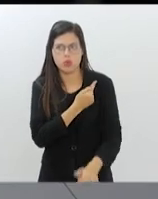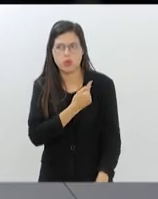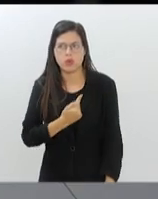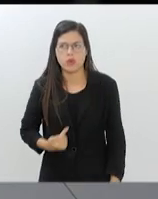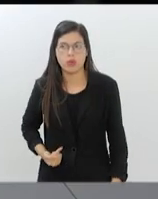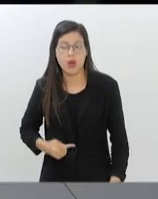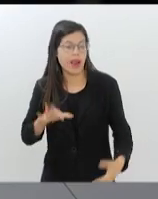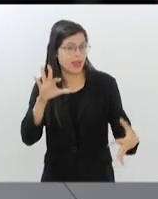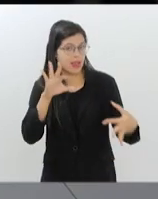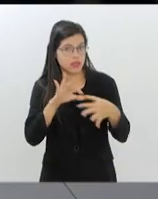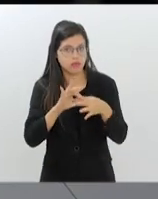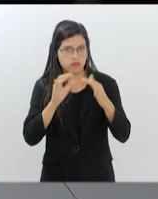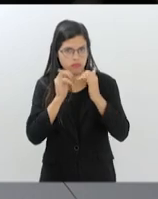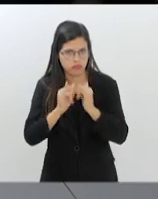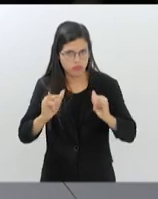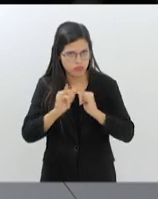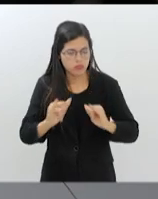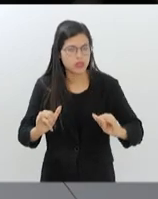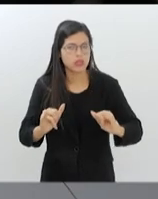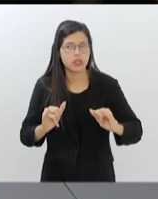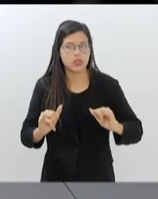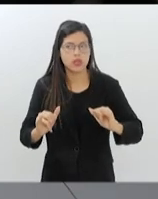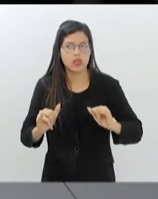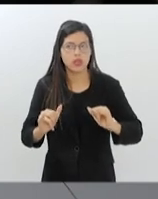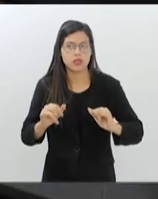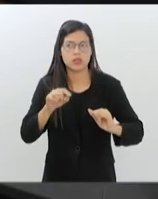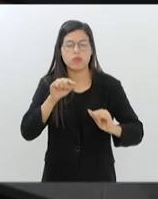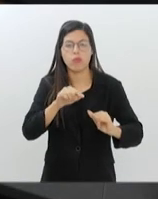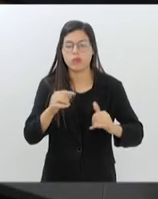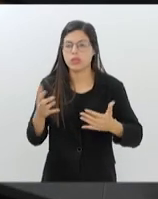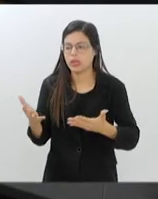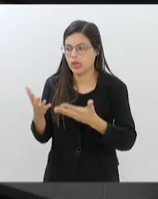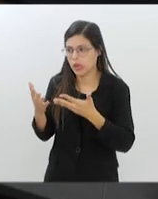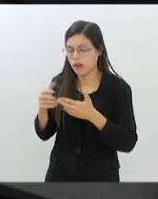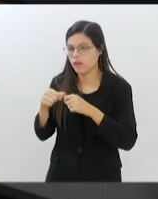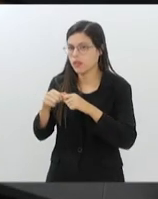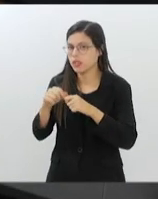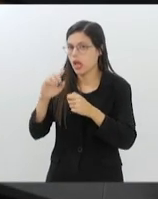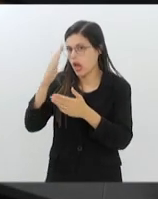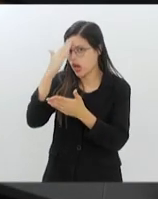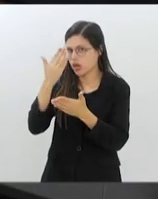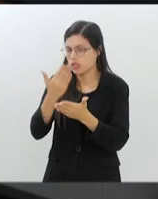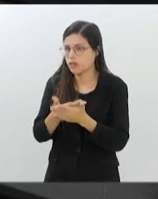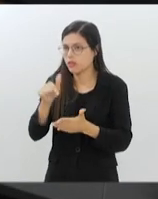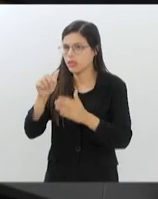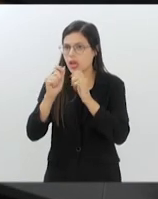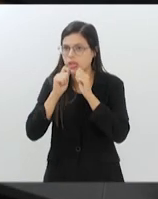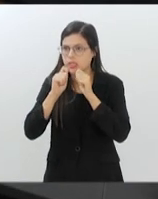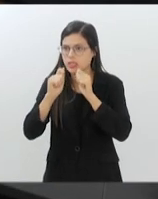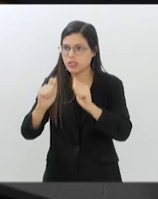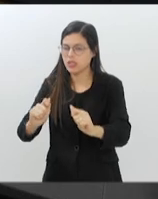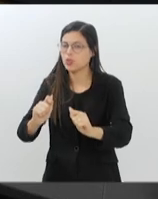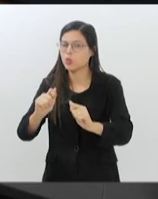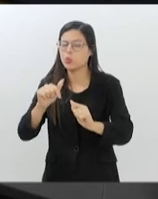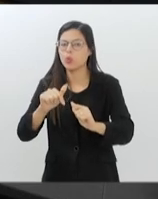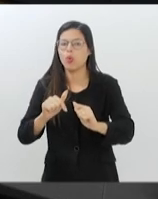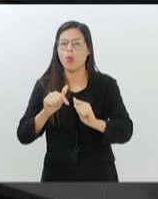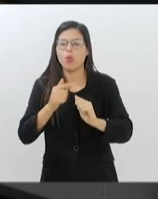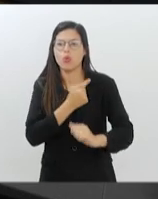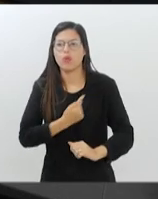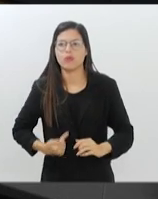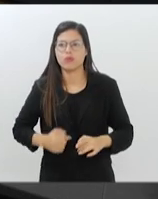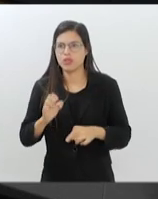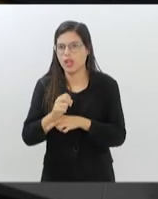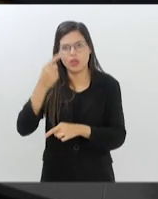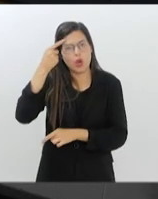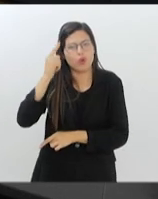à publicidade do Governo do Estado o senhor quer nos fazer crer que o senhor era o assessor de imprensa do Governo do Estado e não sabia quem era o responsável pela publicidade do